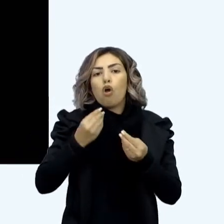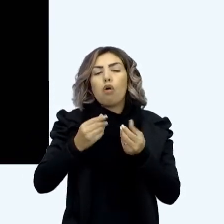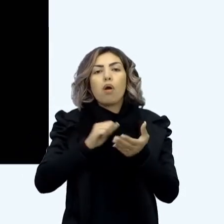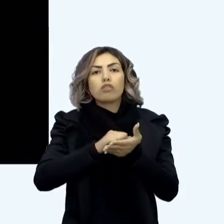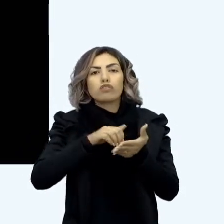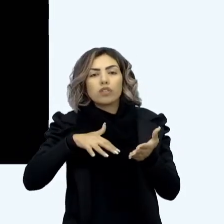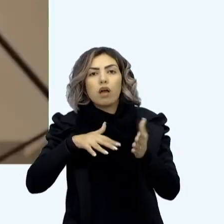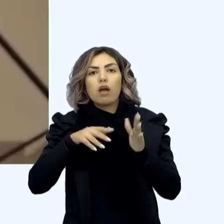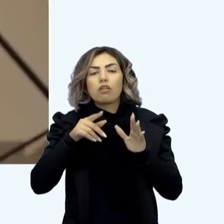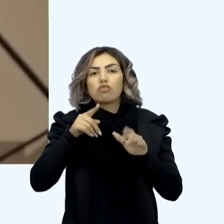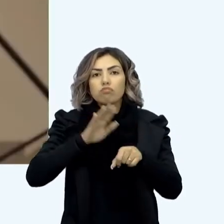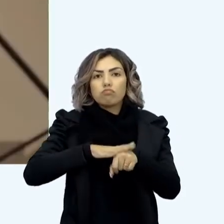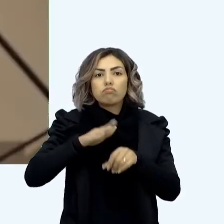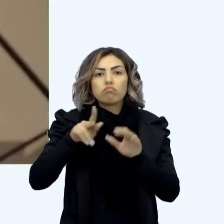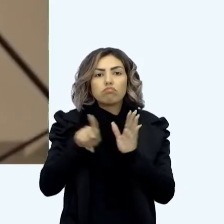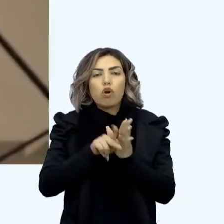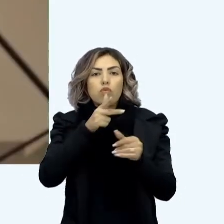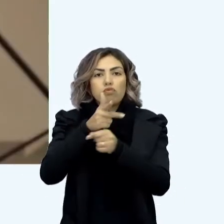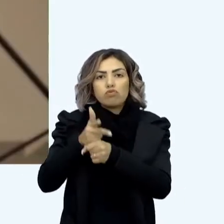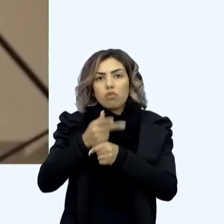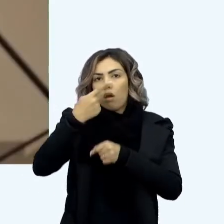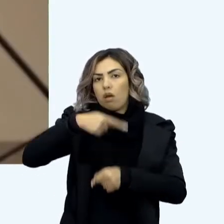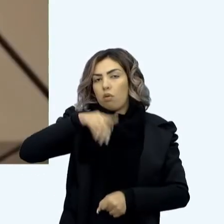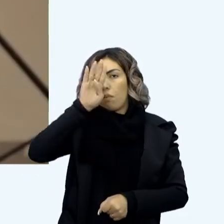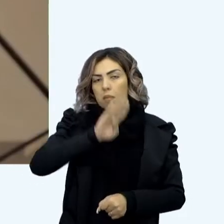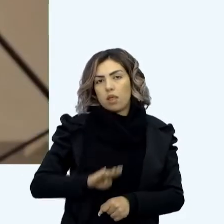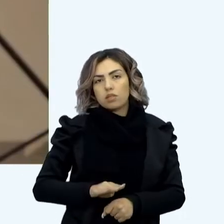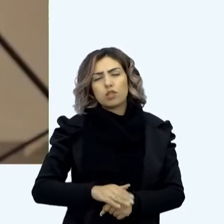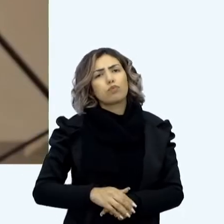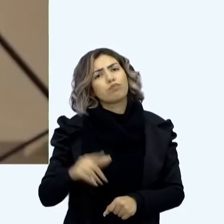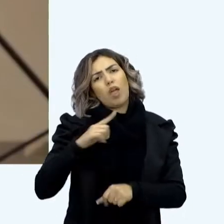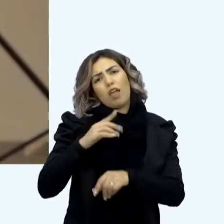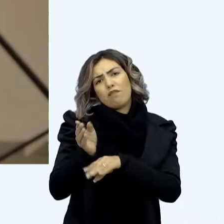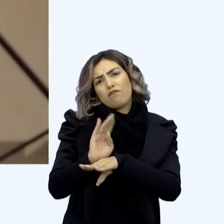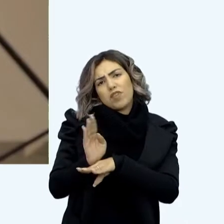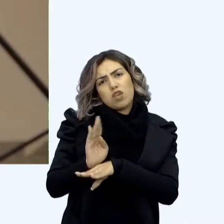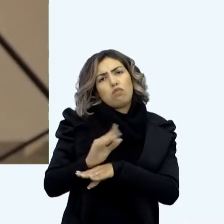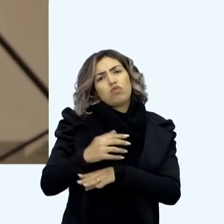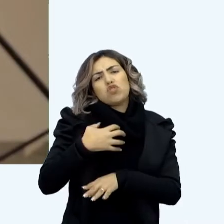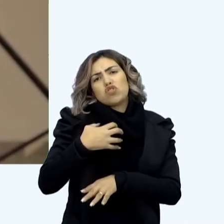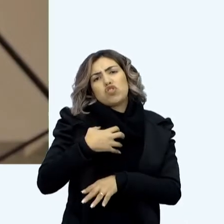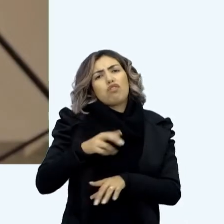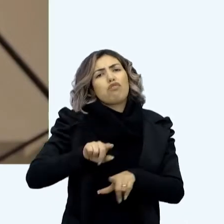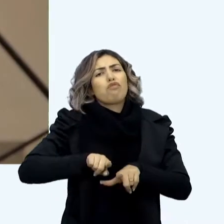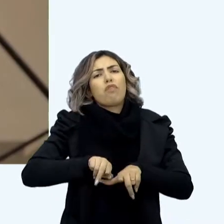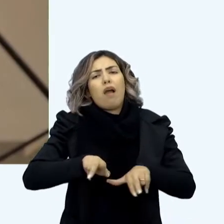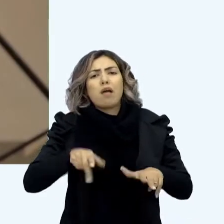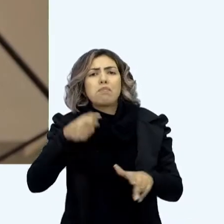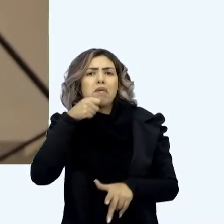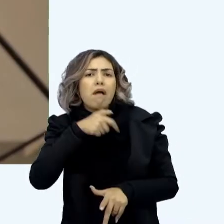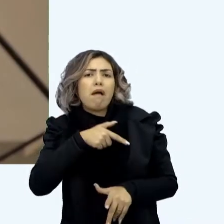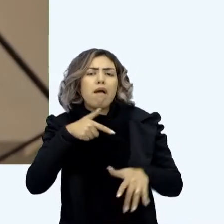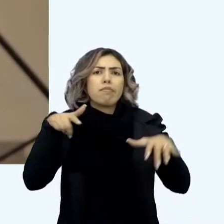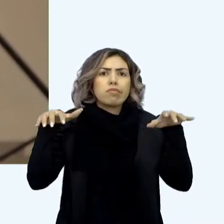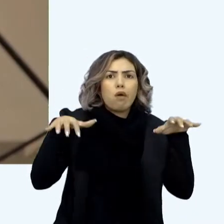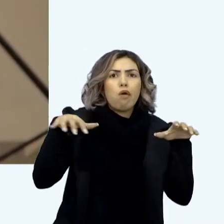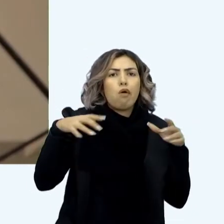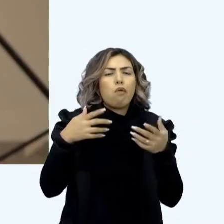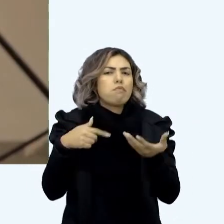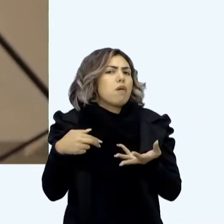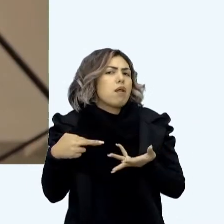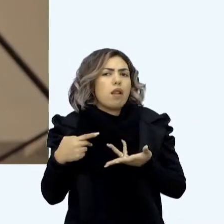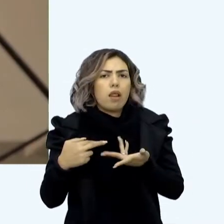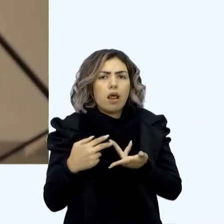cinematográfica no Brasil. São filmes de diversos gêneros, feitos para cinema, para vídeo,